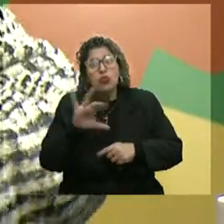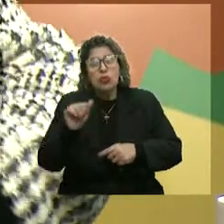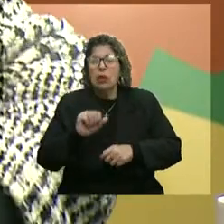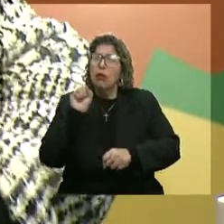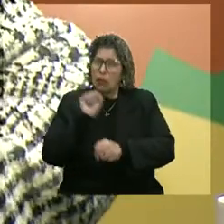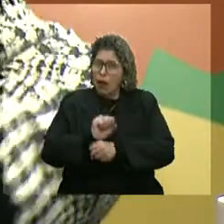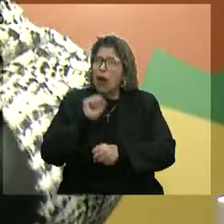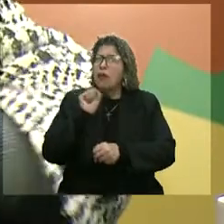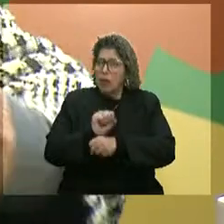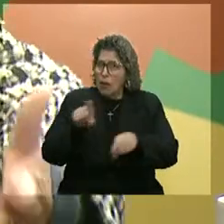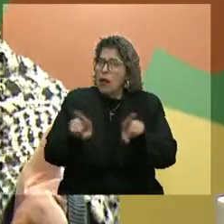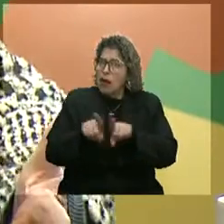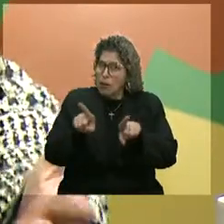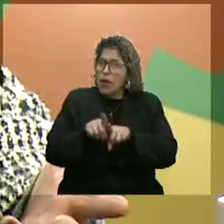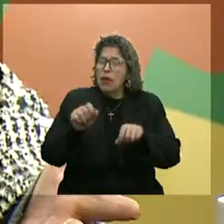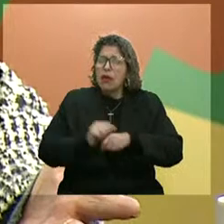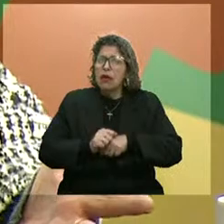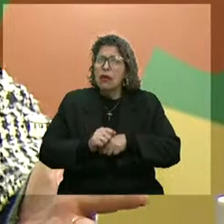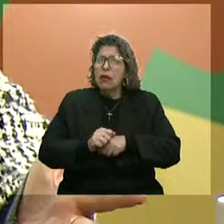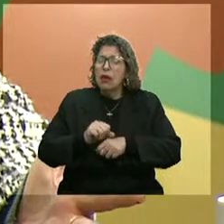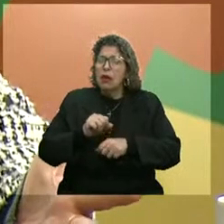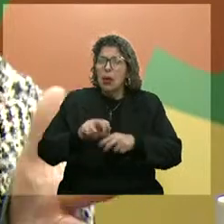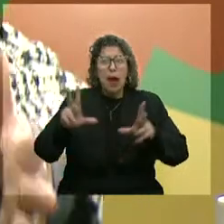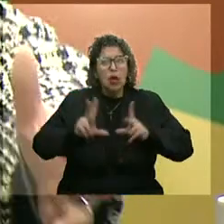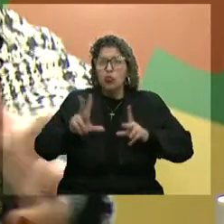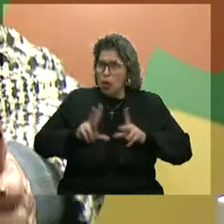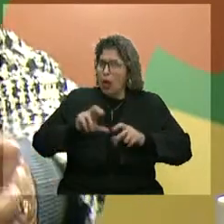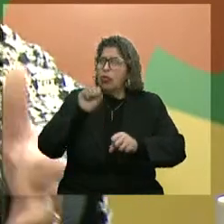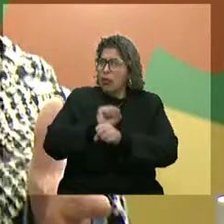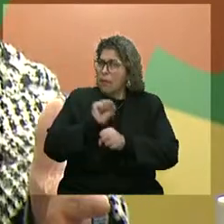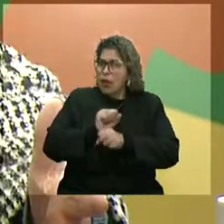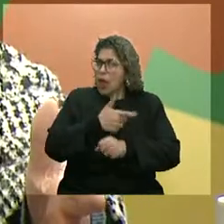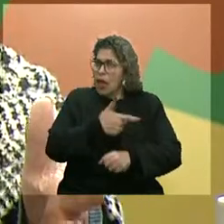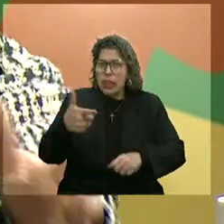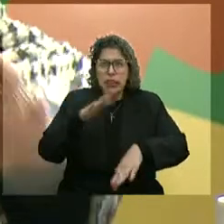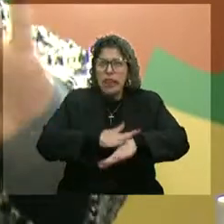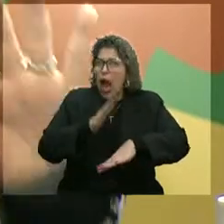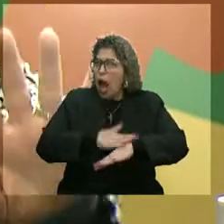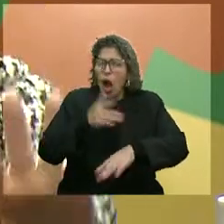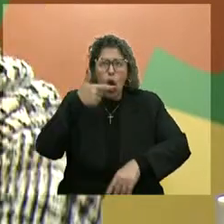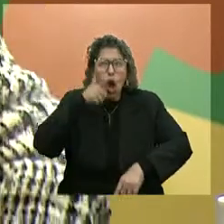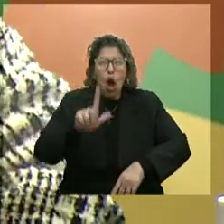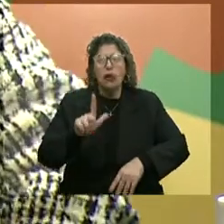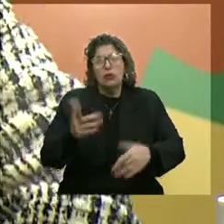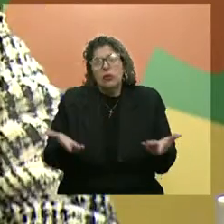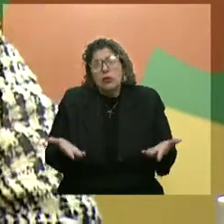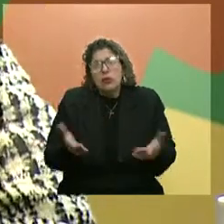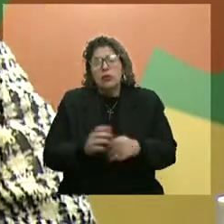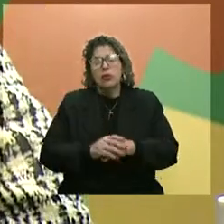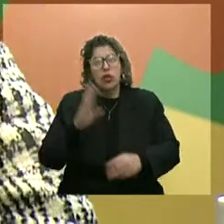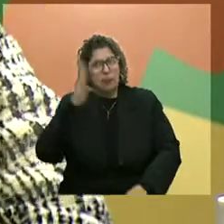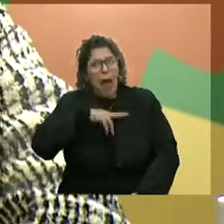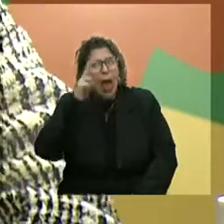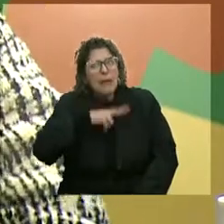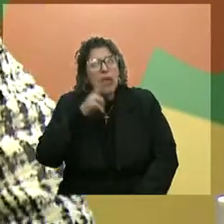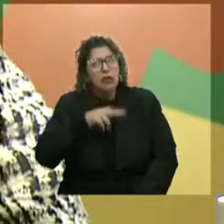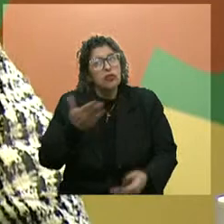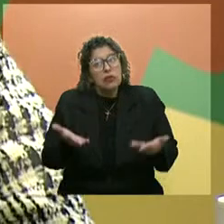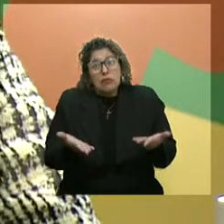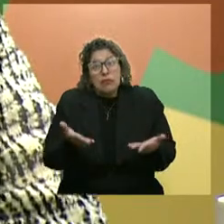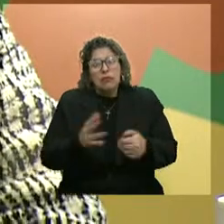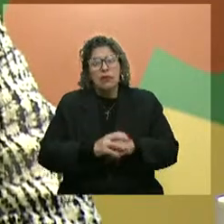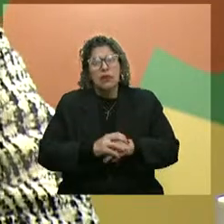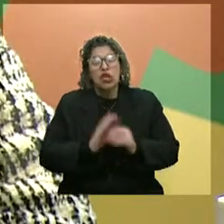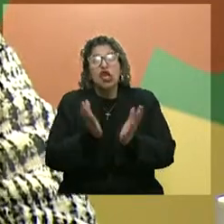canso de esperar a consulta quando procuro um médico privado. Não tem vaga na hora, a não ser que seja uma emergência. Então, a